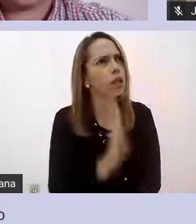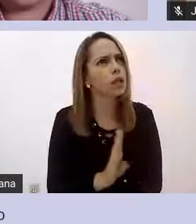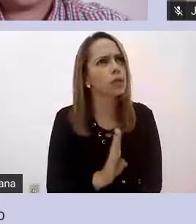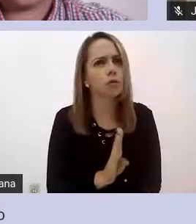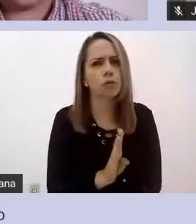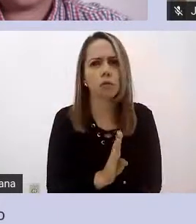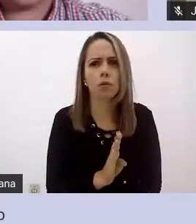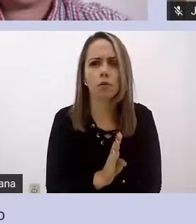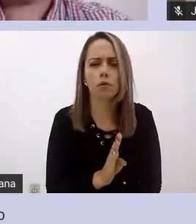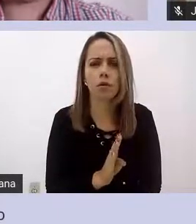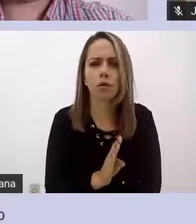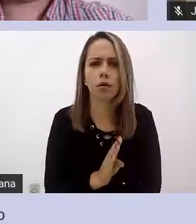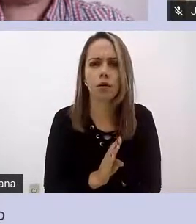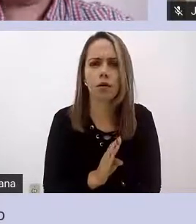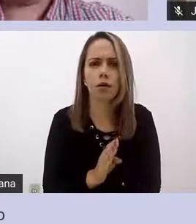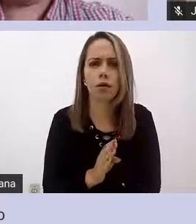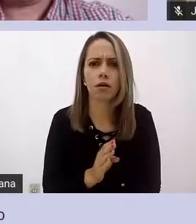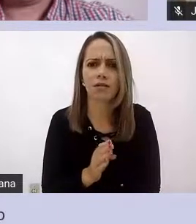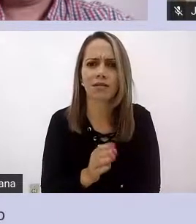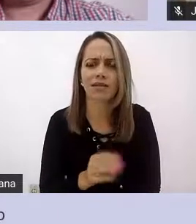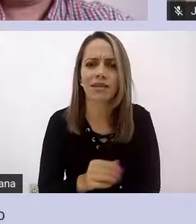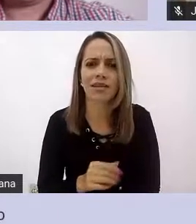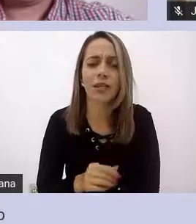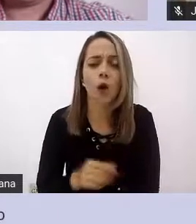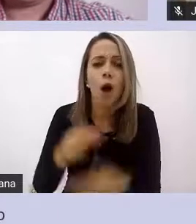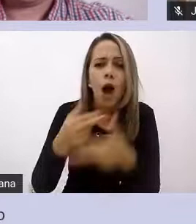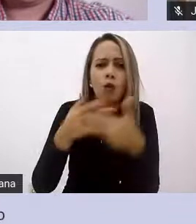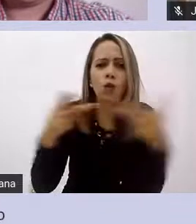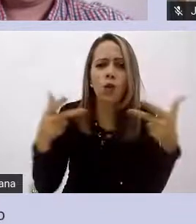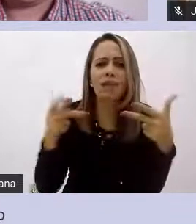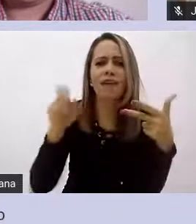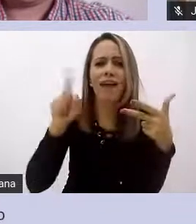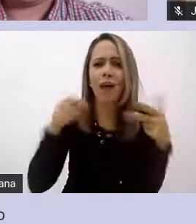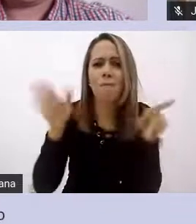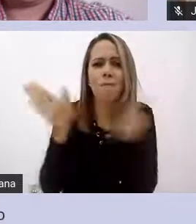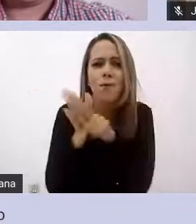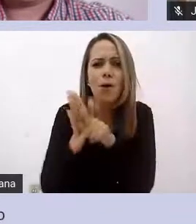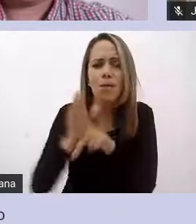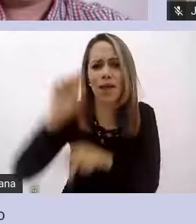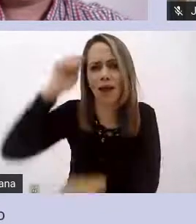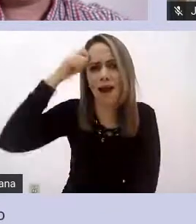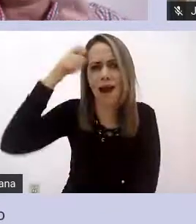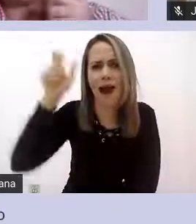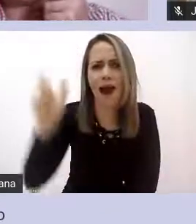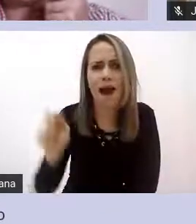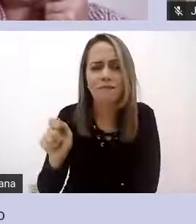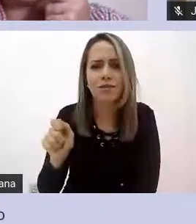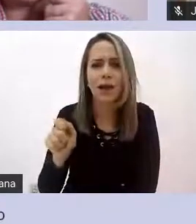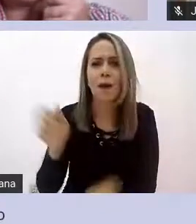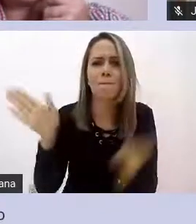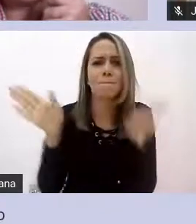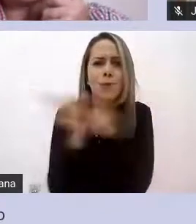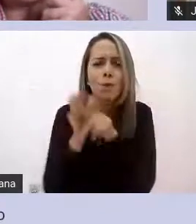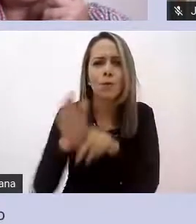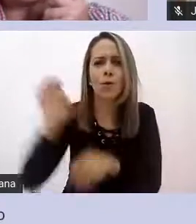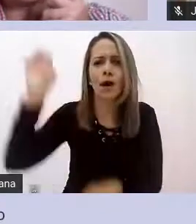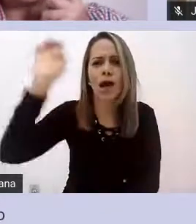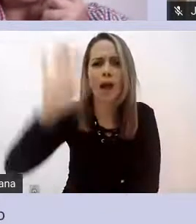da África, os cítricos que vêm da Europa e do Oriente Médio, os cereais que vêm do Oriente Médio, uma série